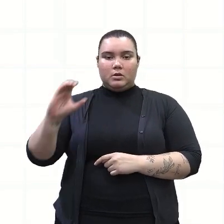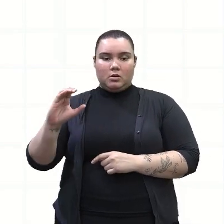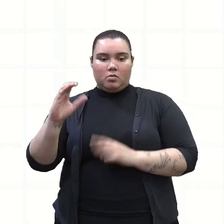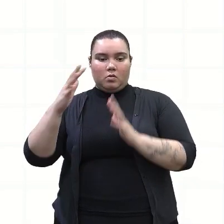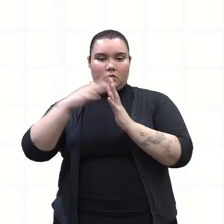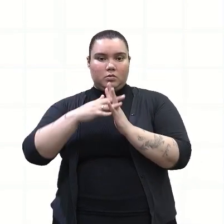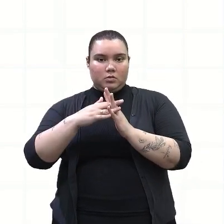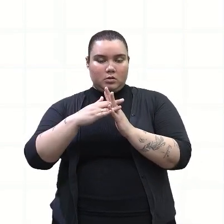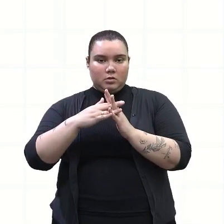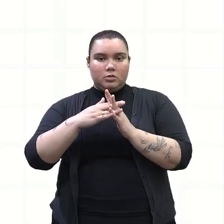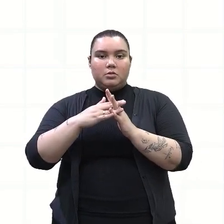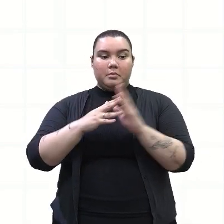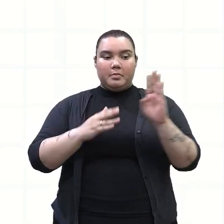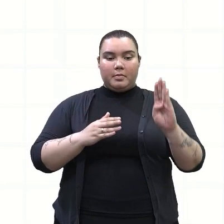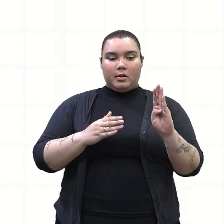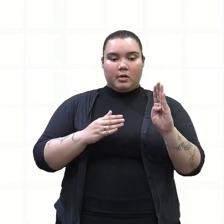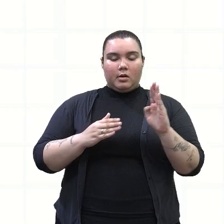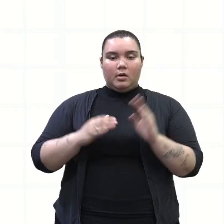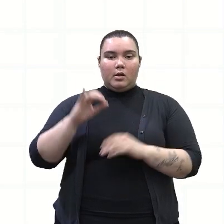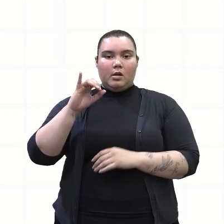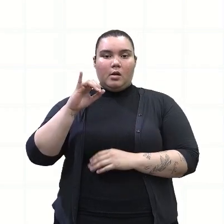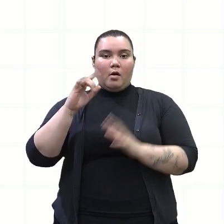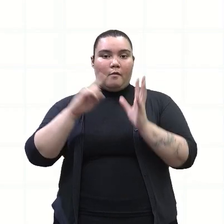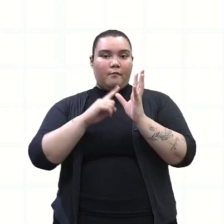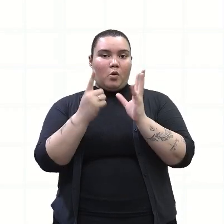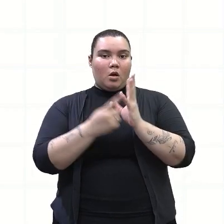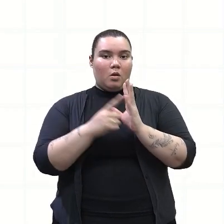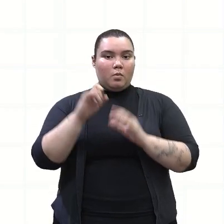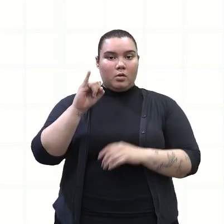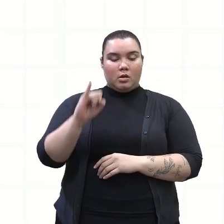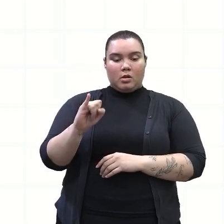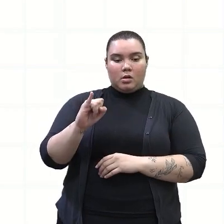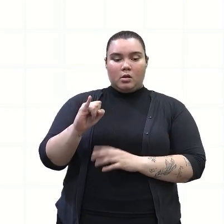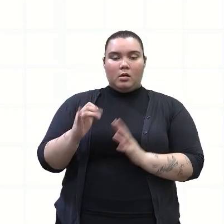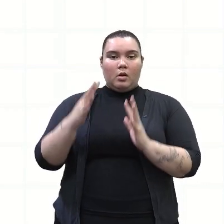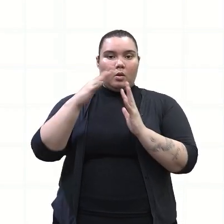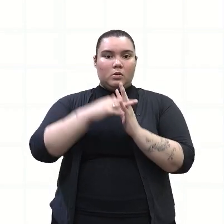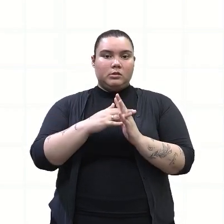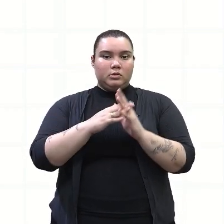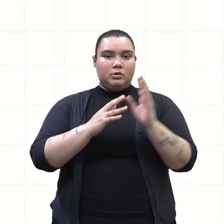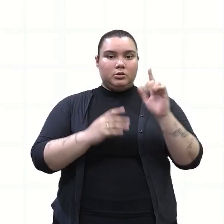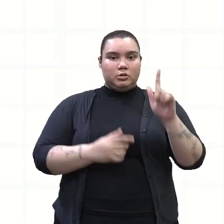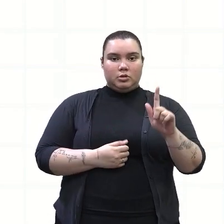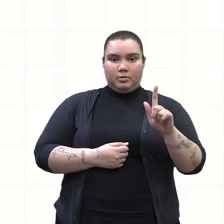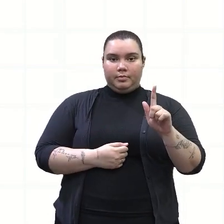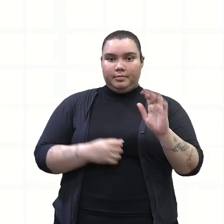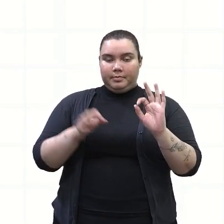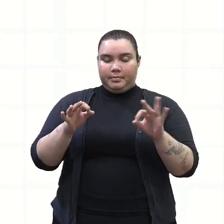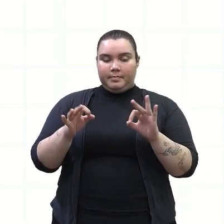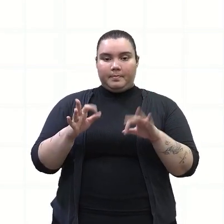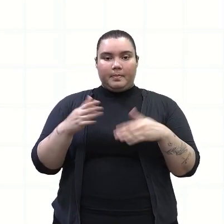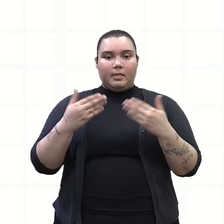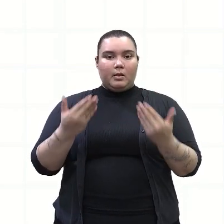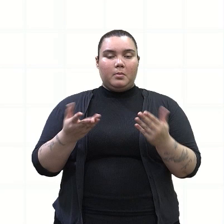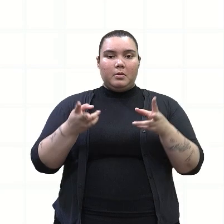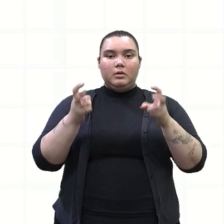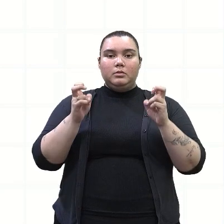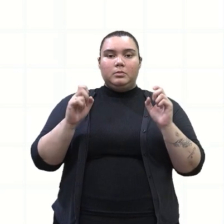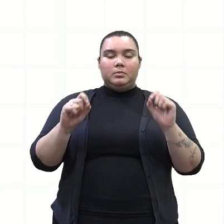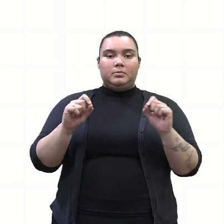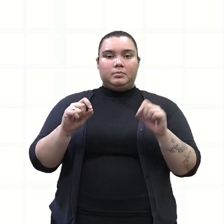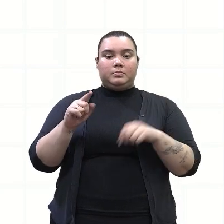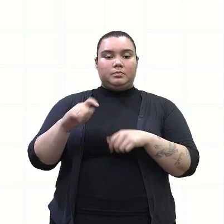B, consoante, o I, que é vogal, e o G, que é consoante. Então,